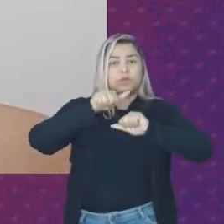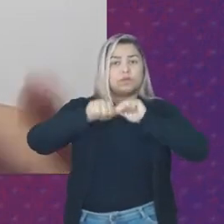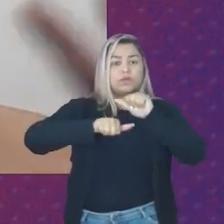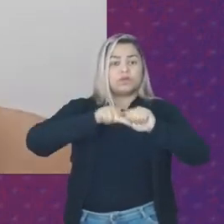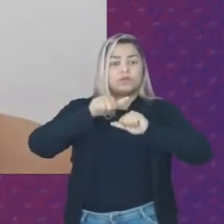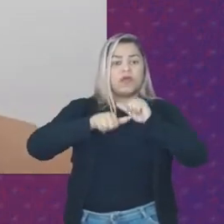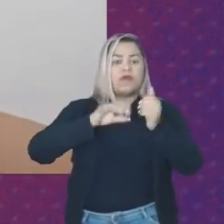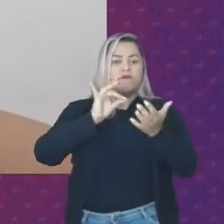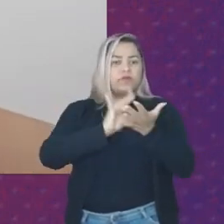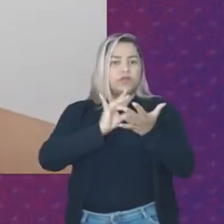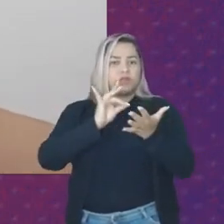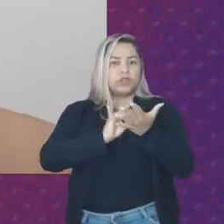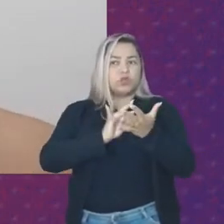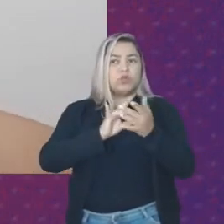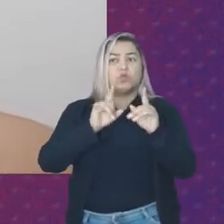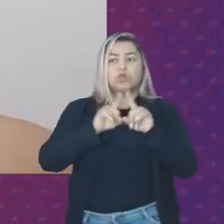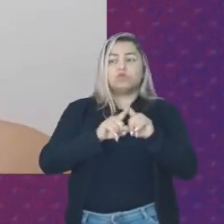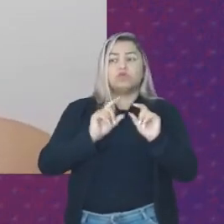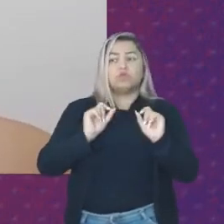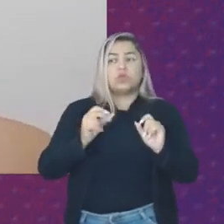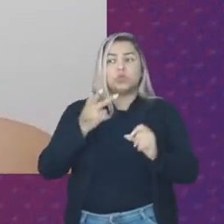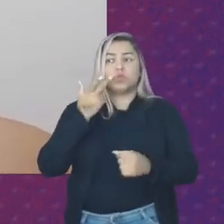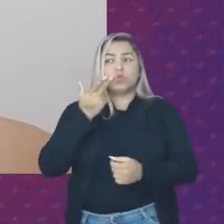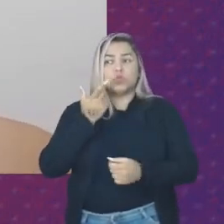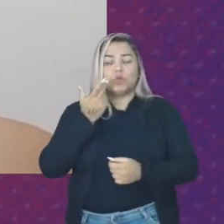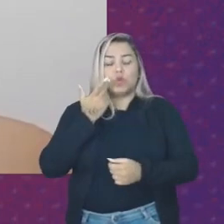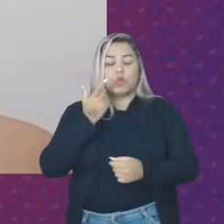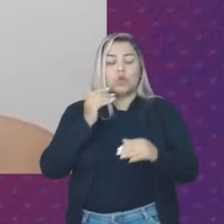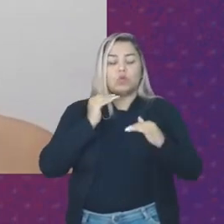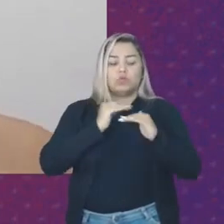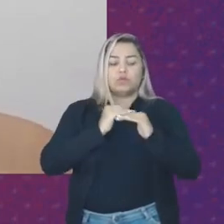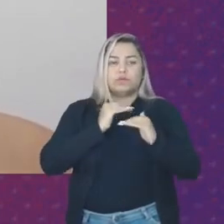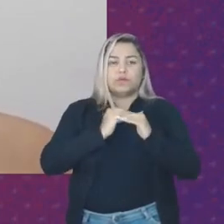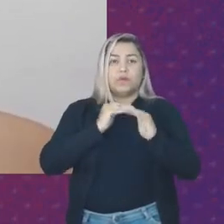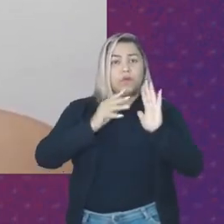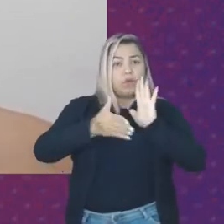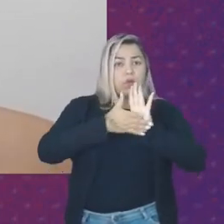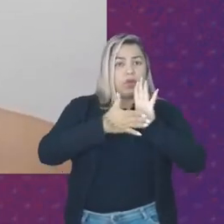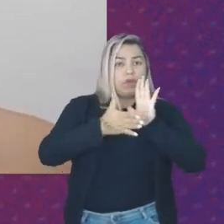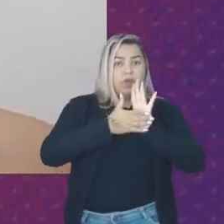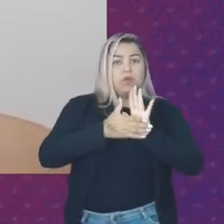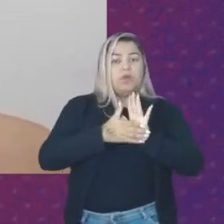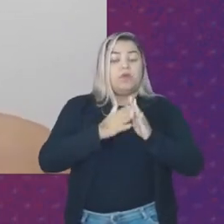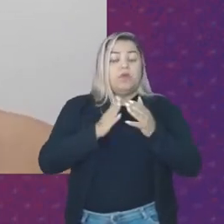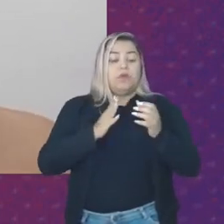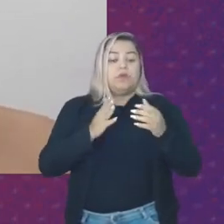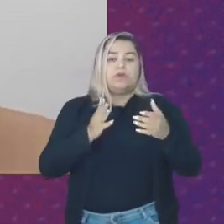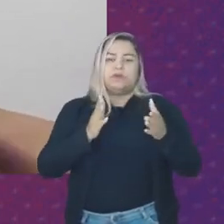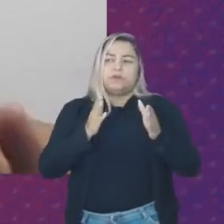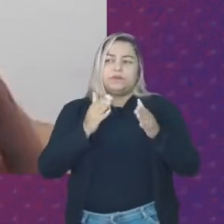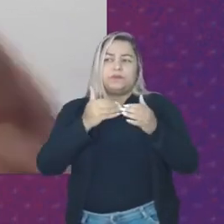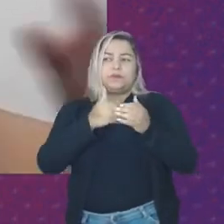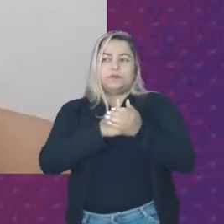da realidade, do senso comum. Ela pode contar com uma proposta mais